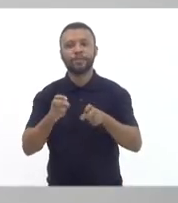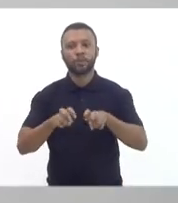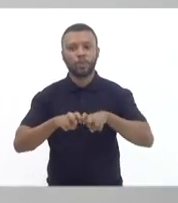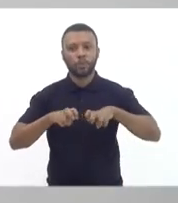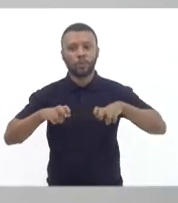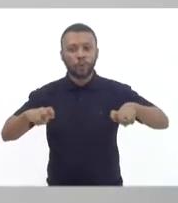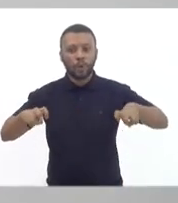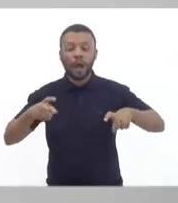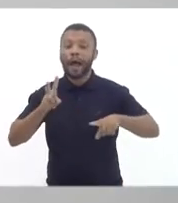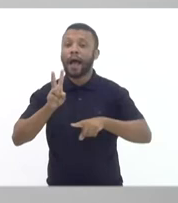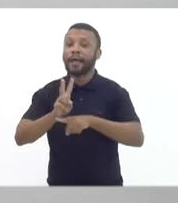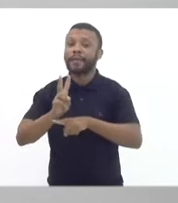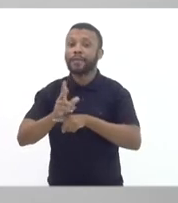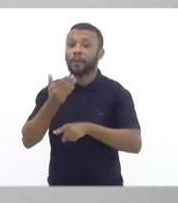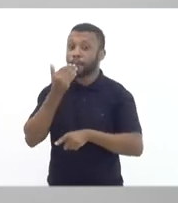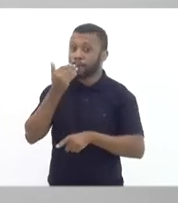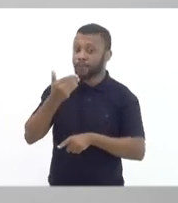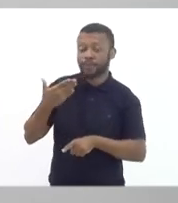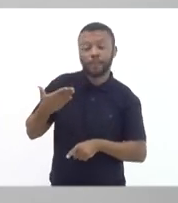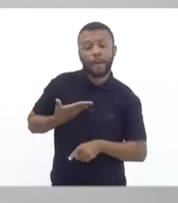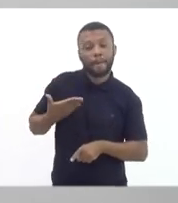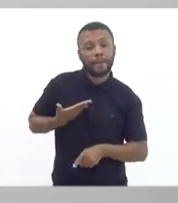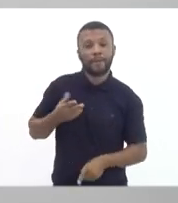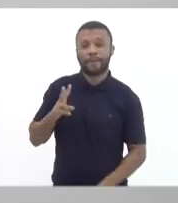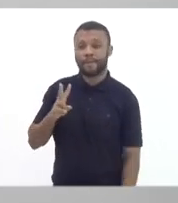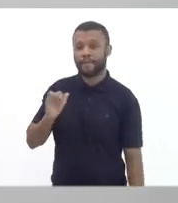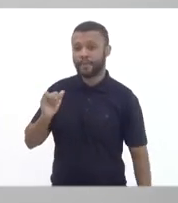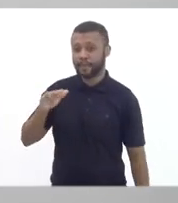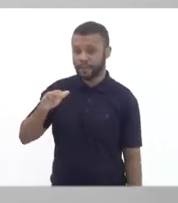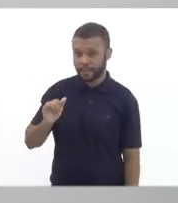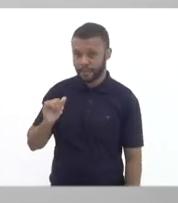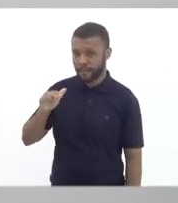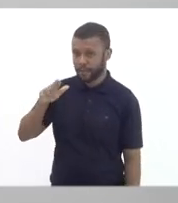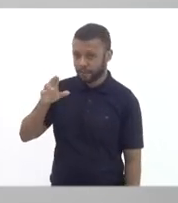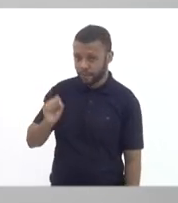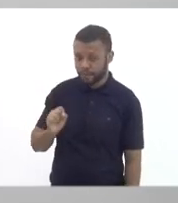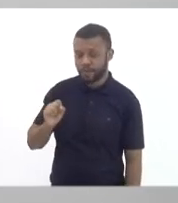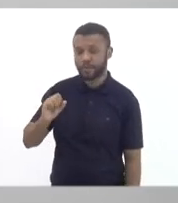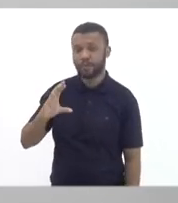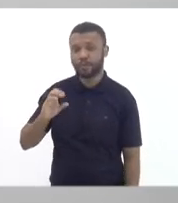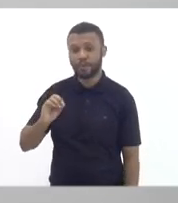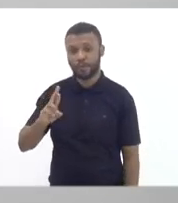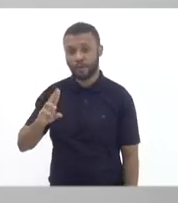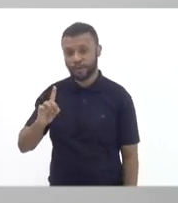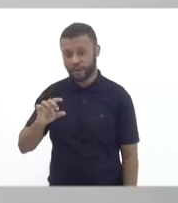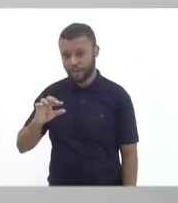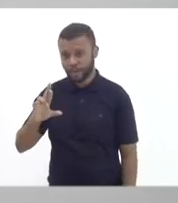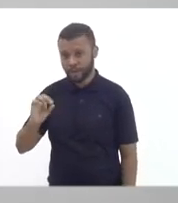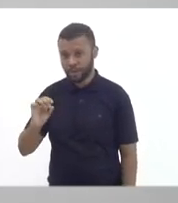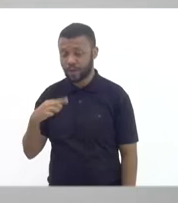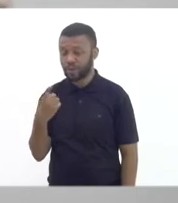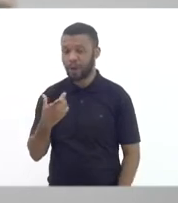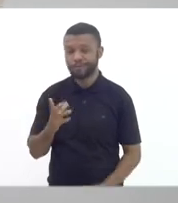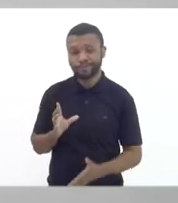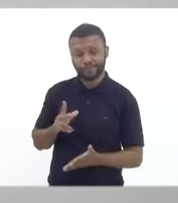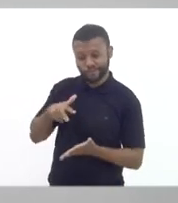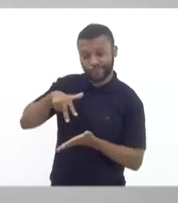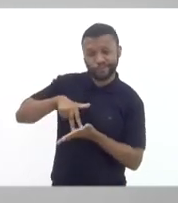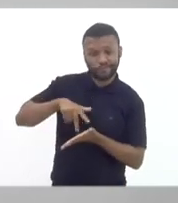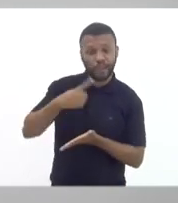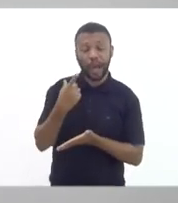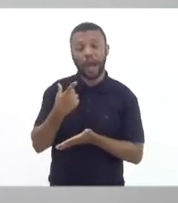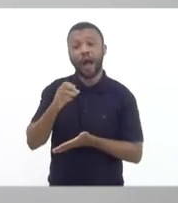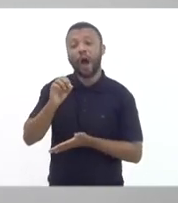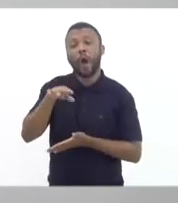do meu queridíssimo amigo Vinícius Cordeiro, nós estamos aqui e a ONG nasceu de uma outra forma, né? Só trocamos de